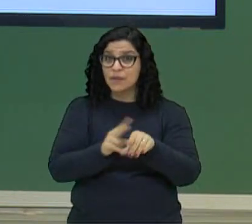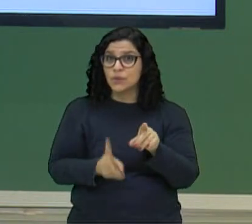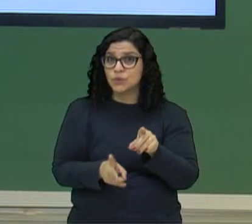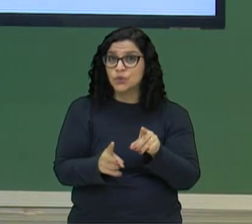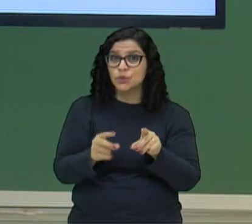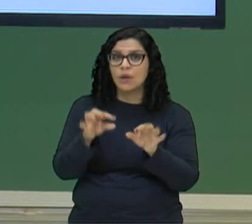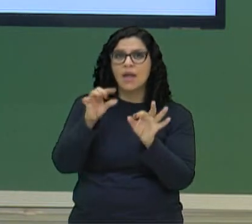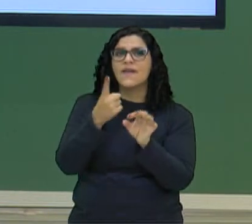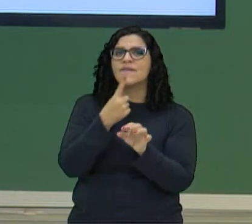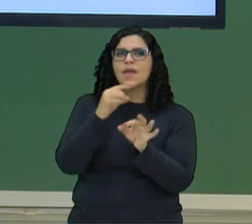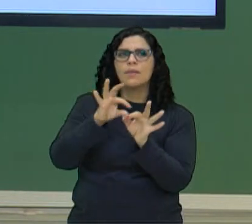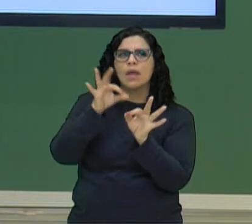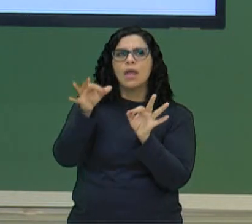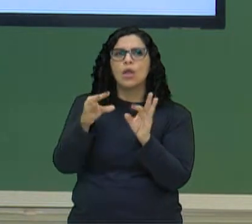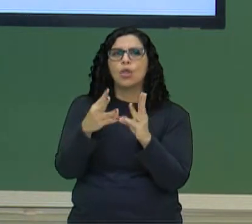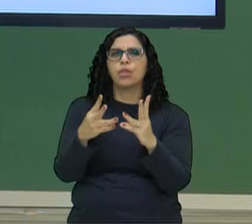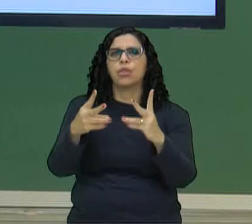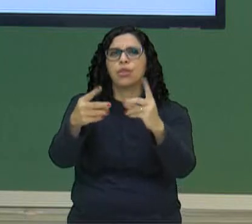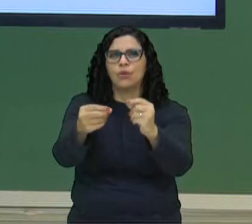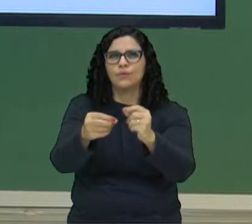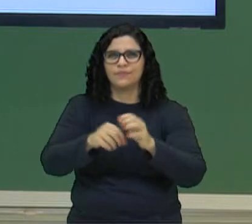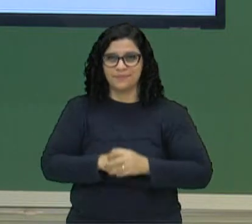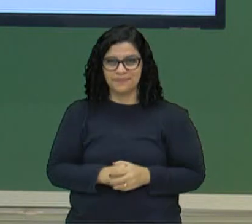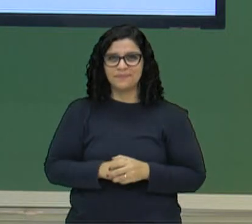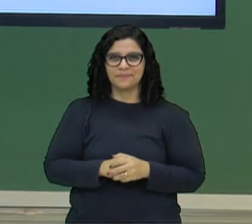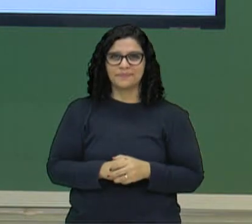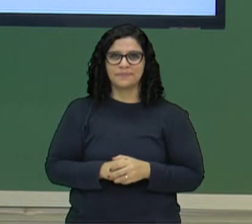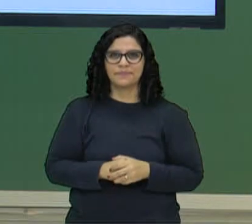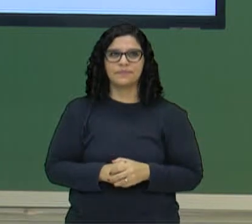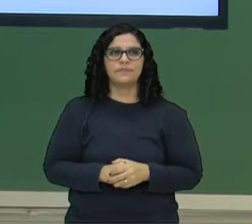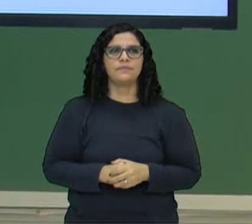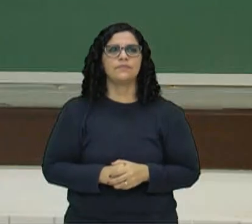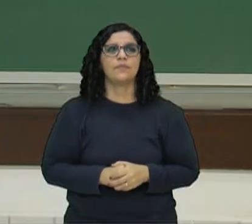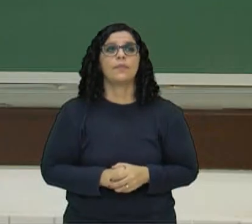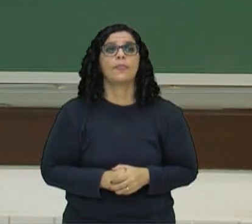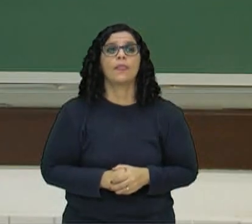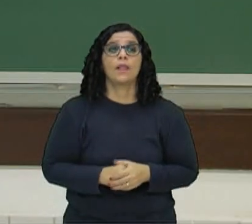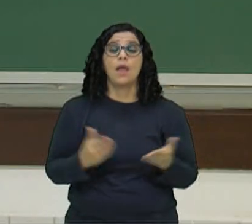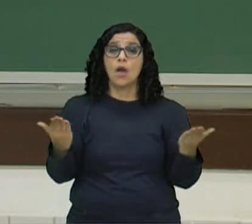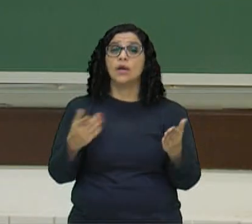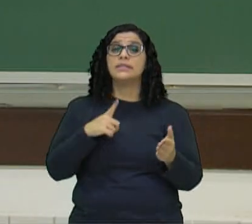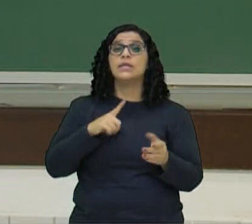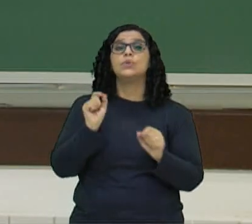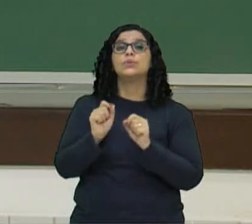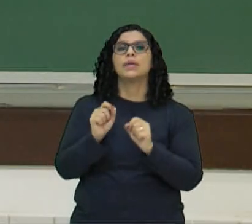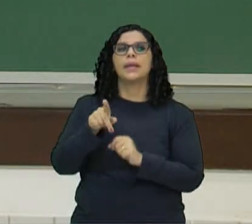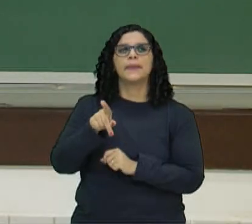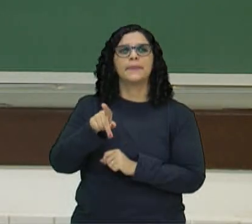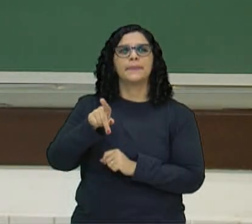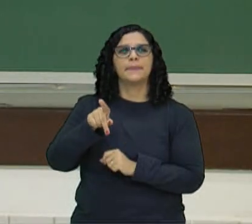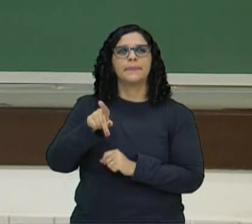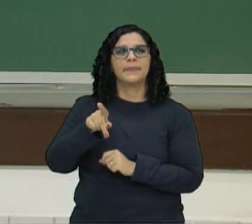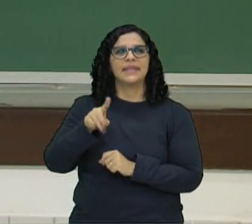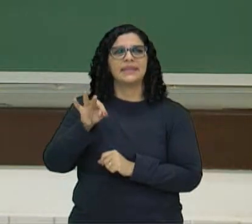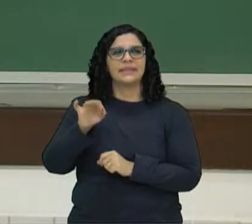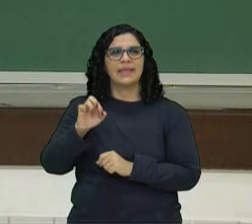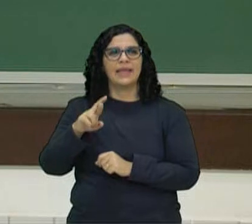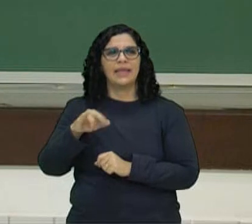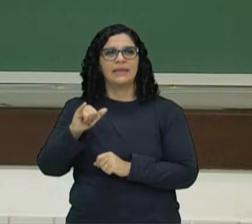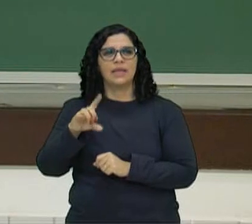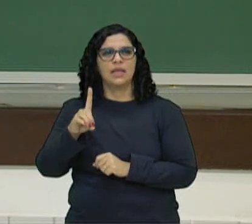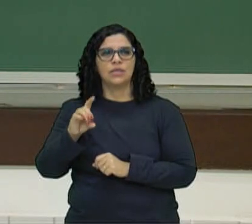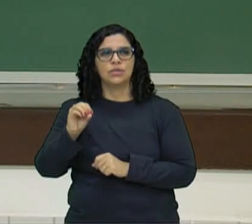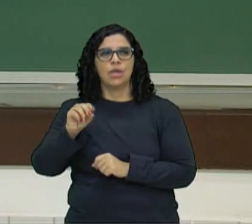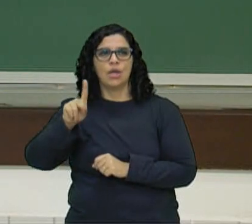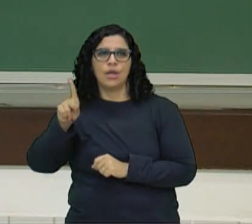fase não duradoura. Próximo passo. Quem que nós vamos falar? Pteridófita. O grupo